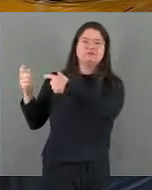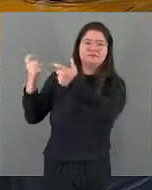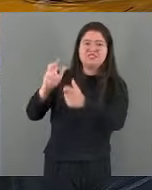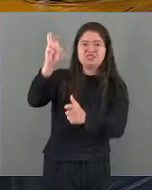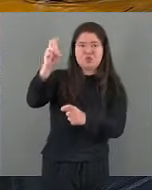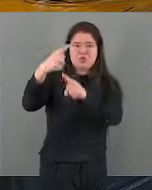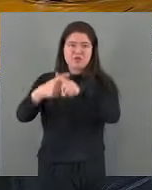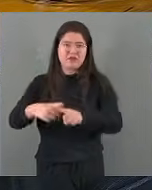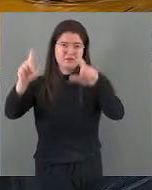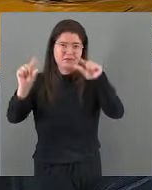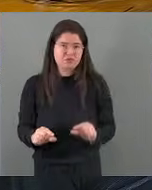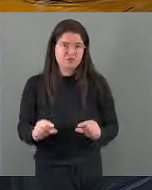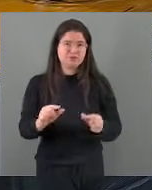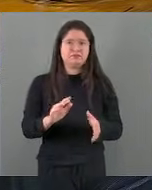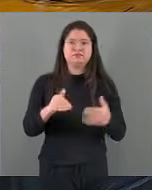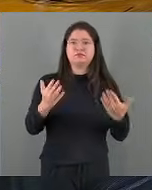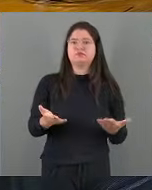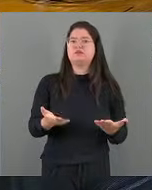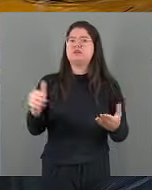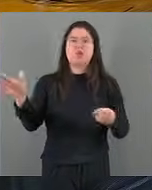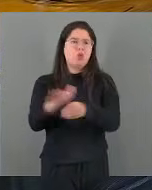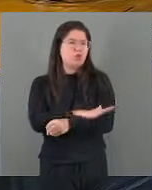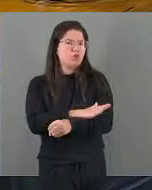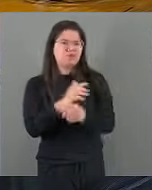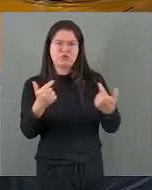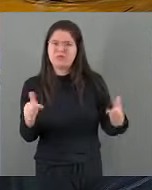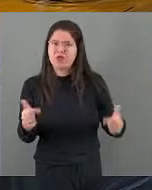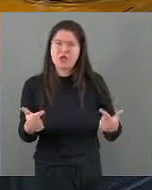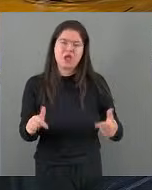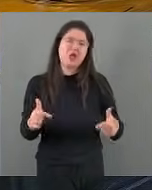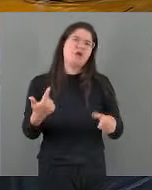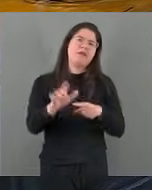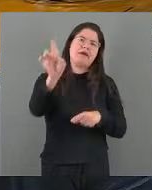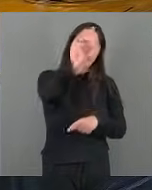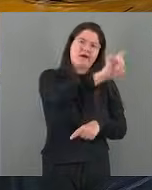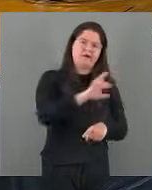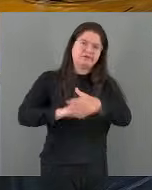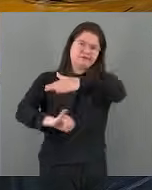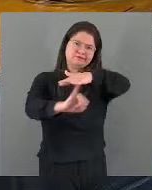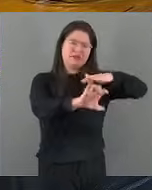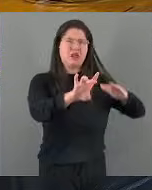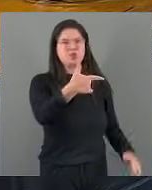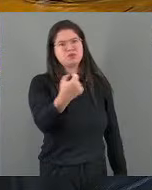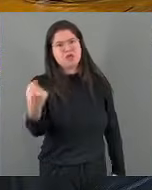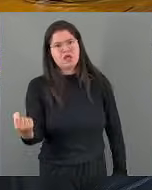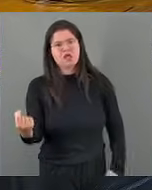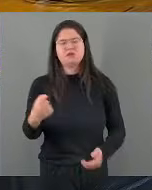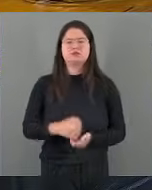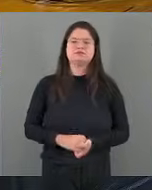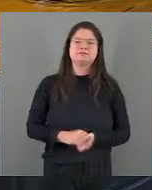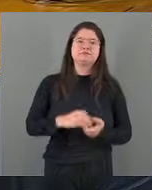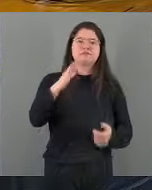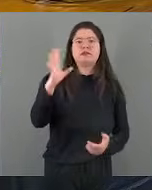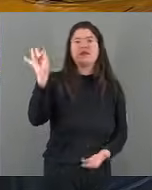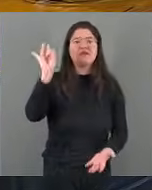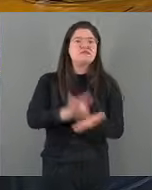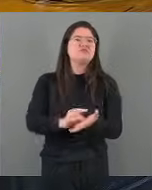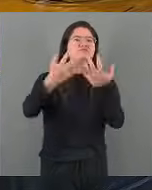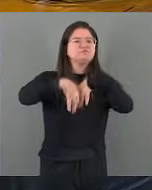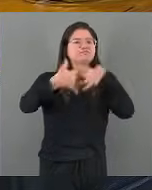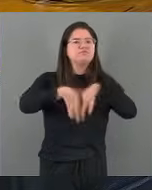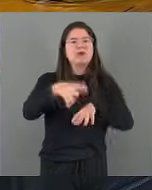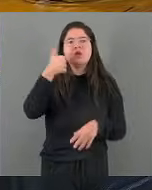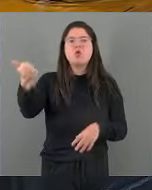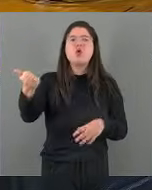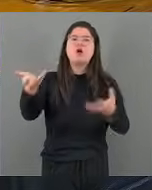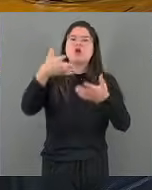menor. Sem superlotação, né, porque cada instituição tem cerca de 200, e uma efetividade, uma eficiência muito grande. Eu